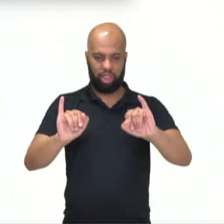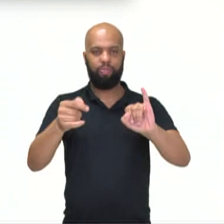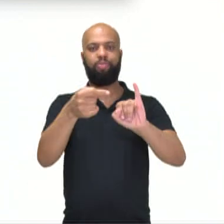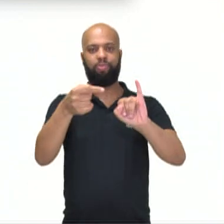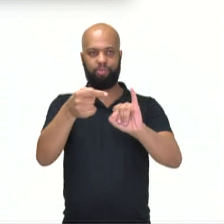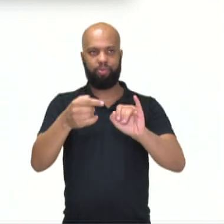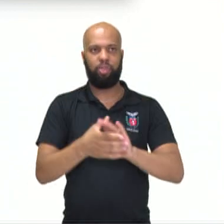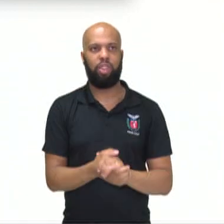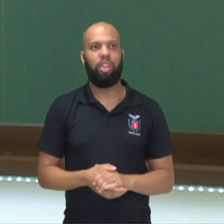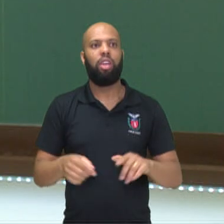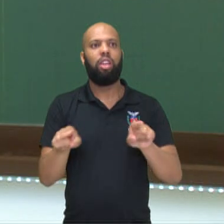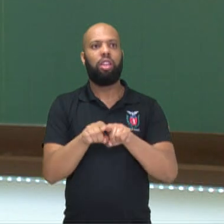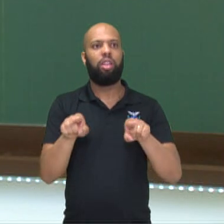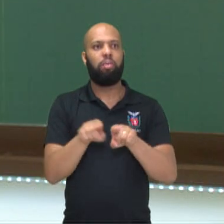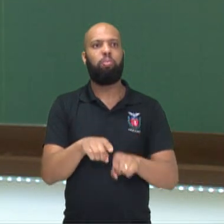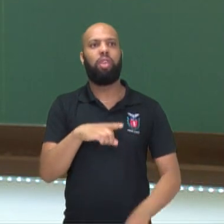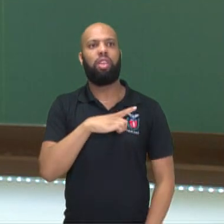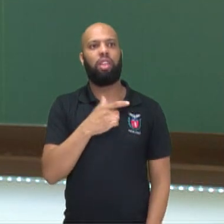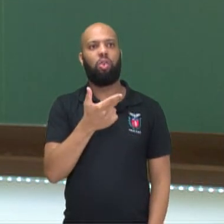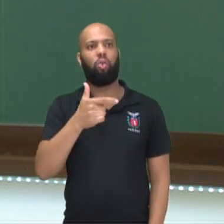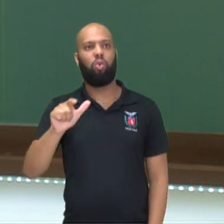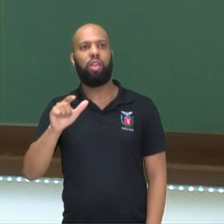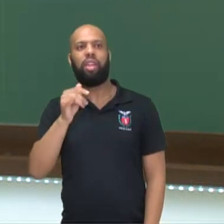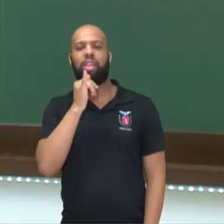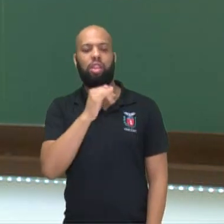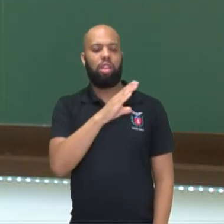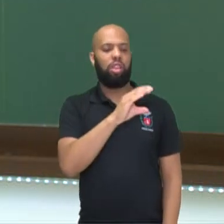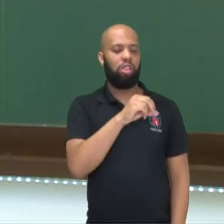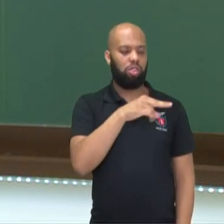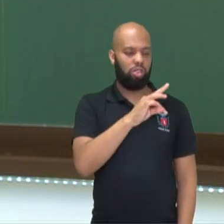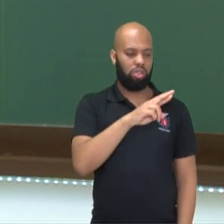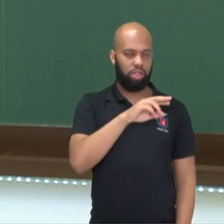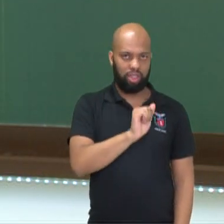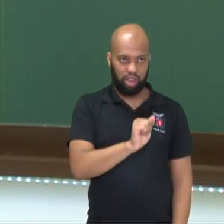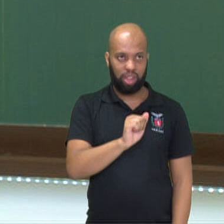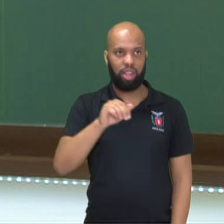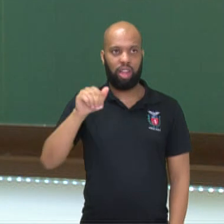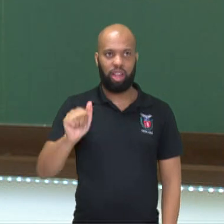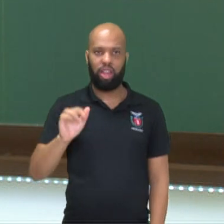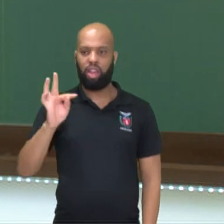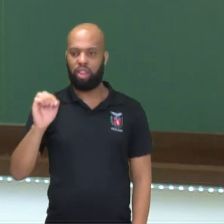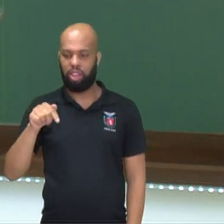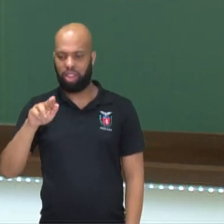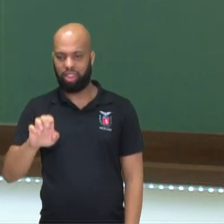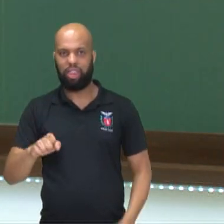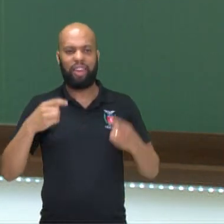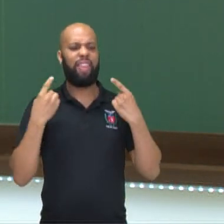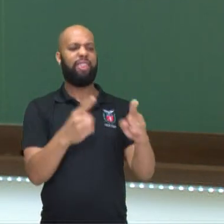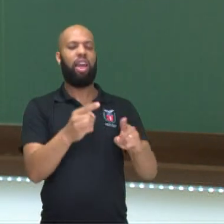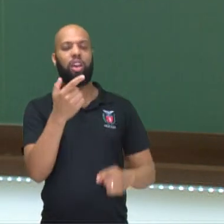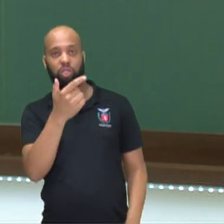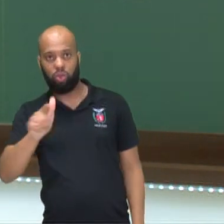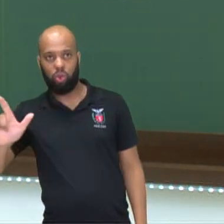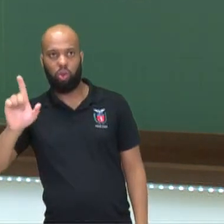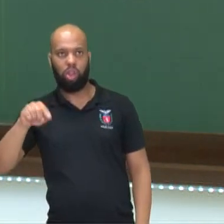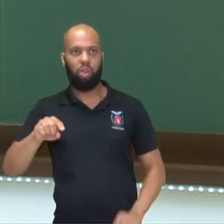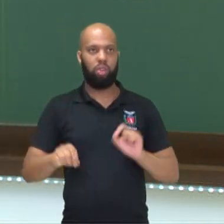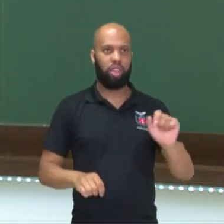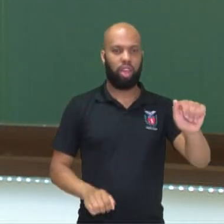Olha, terminou com I, começa com I. Tem o hífen. Termina com A, começa com A, aparece o